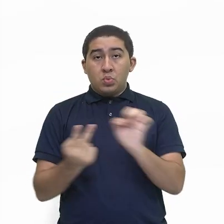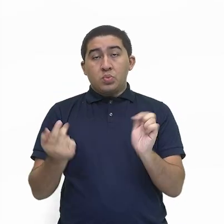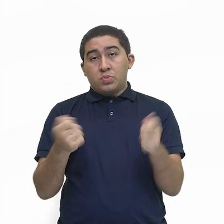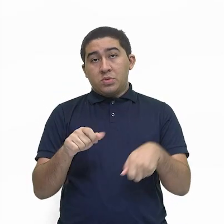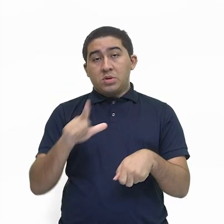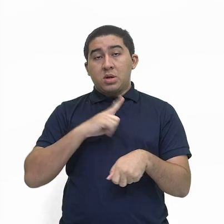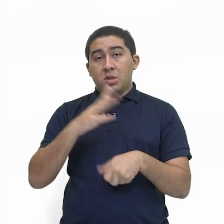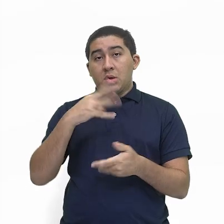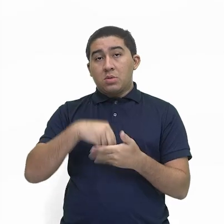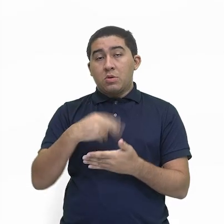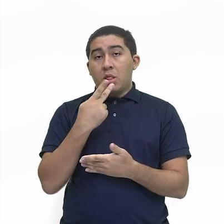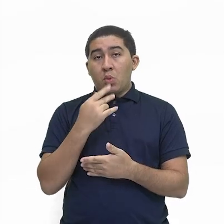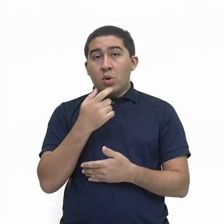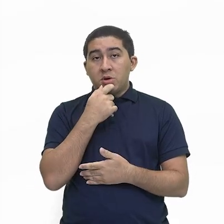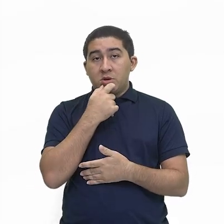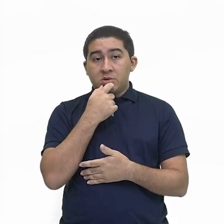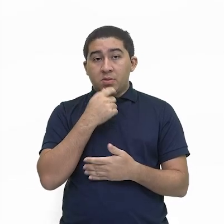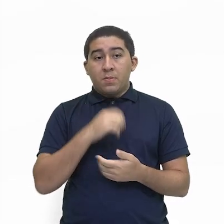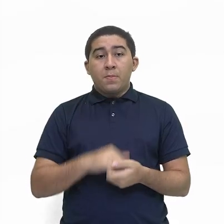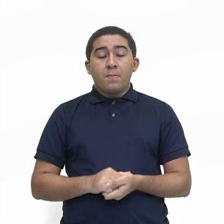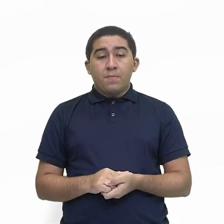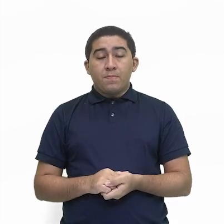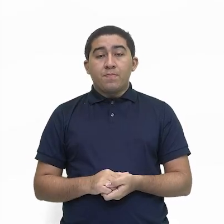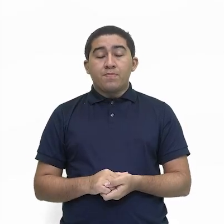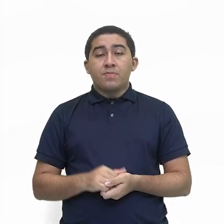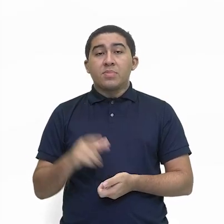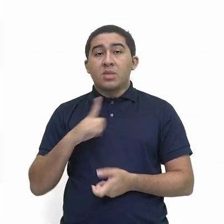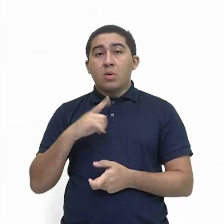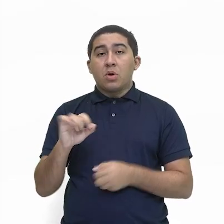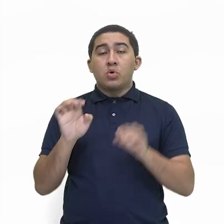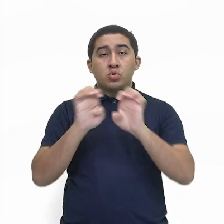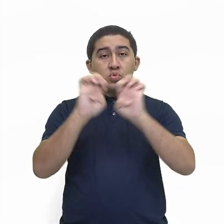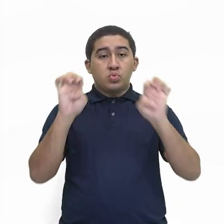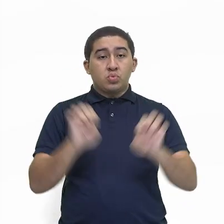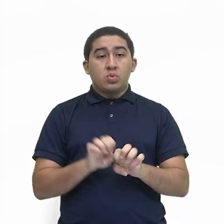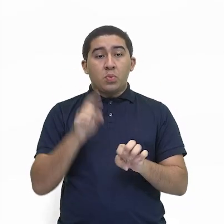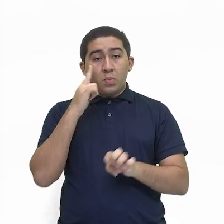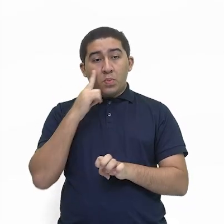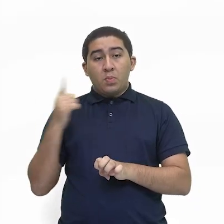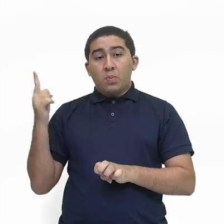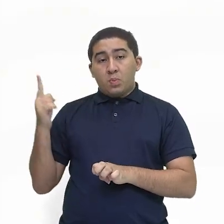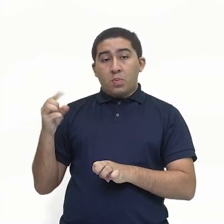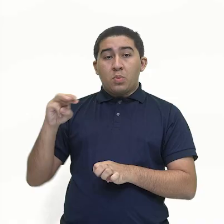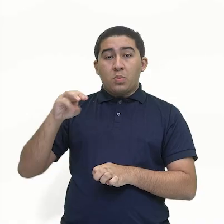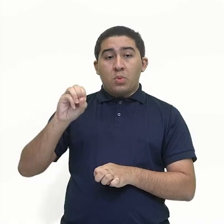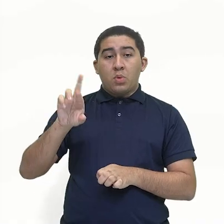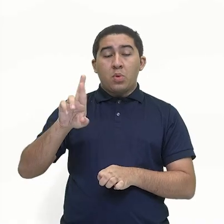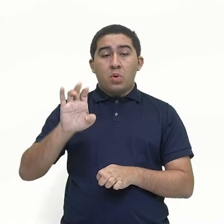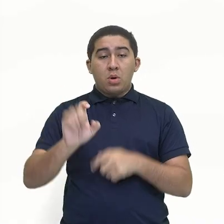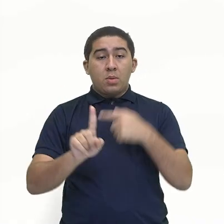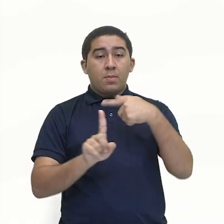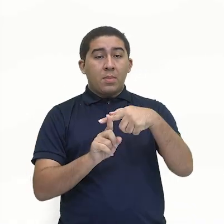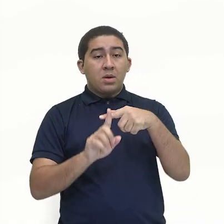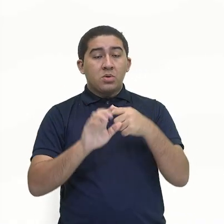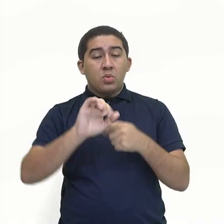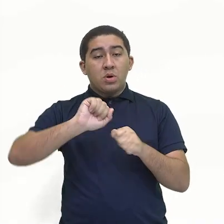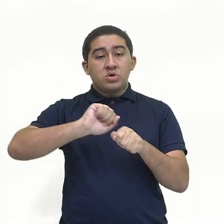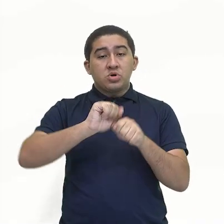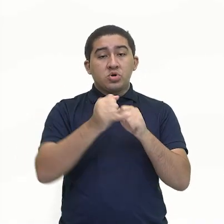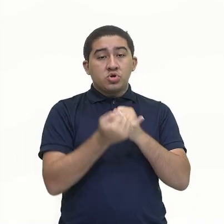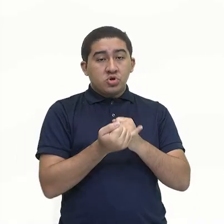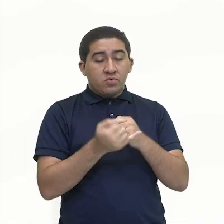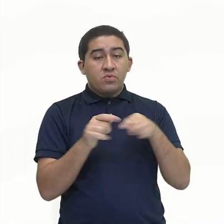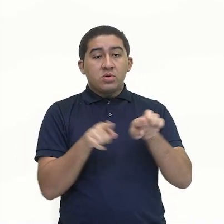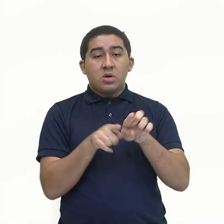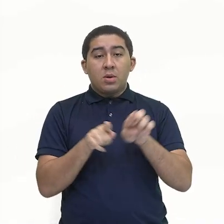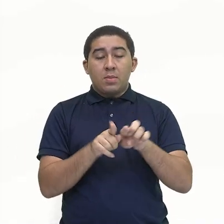em inglês, tá? Nós temos então essa estrutura aqui, ó, more mais o adjetivo, quando eu falo adjetivo